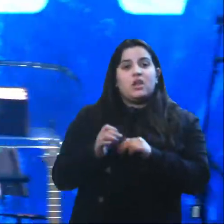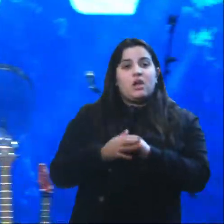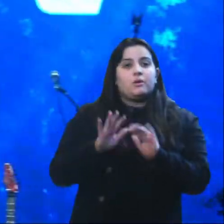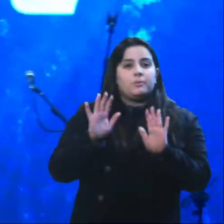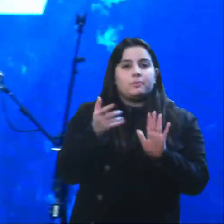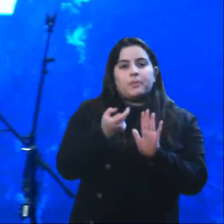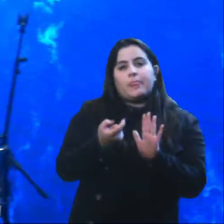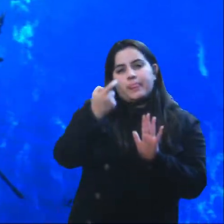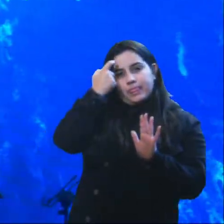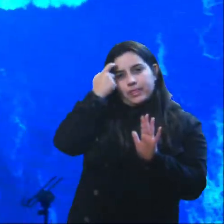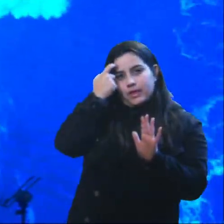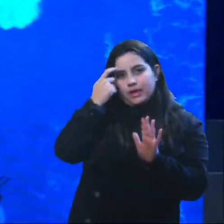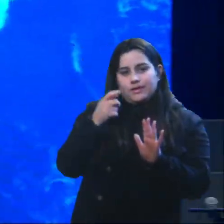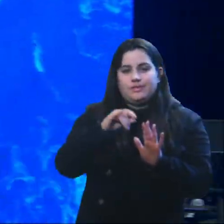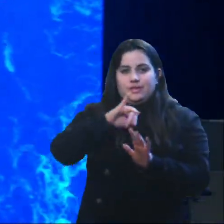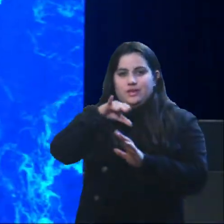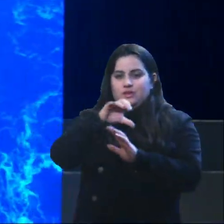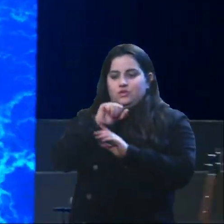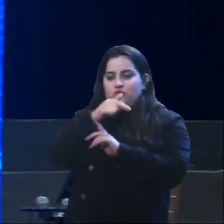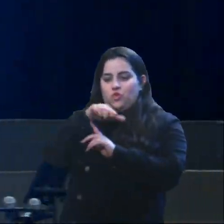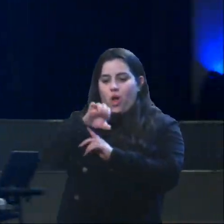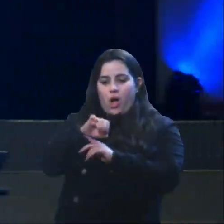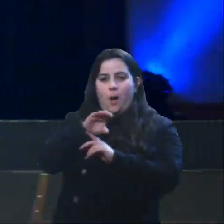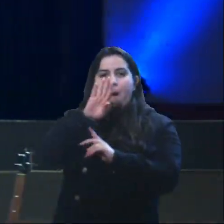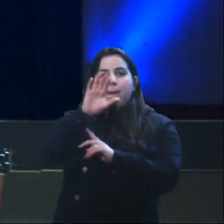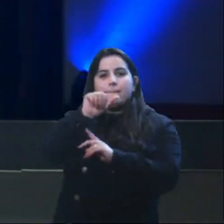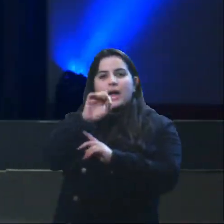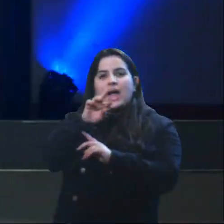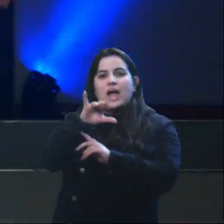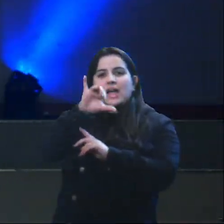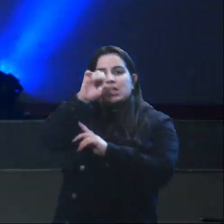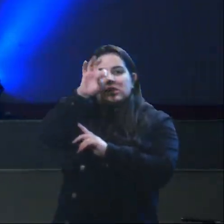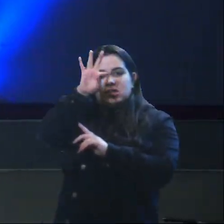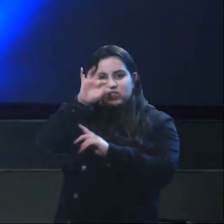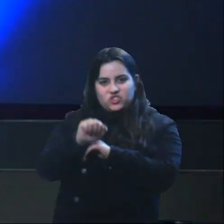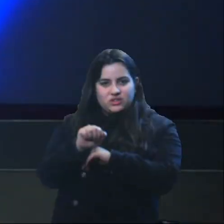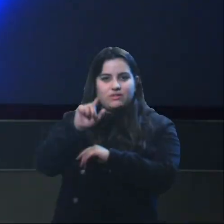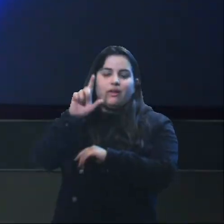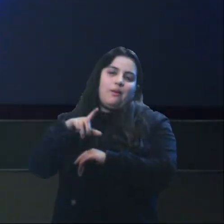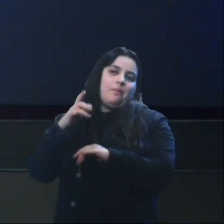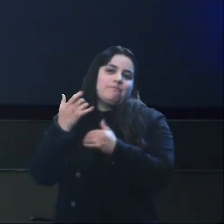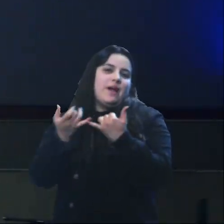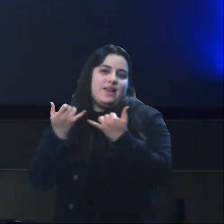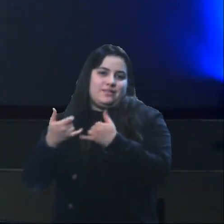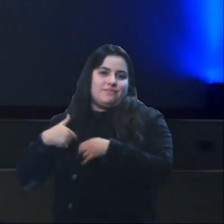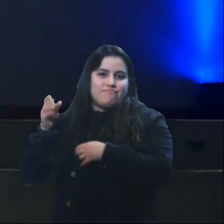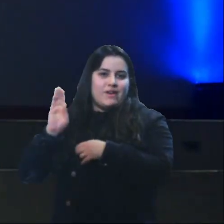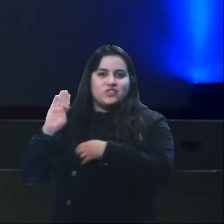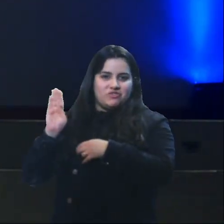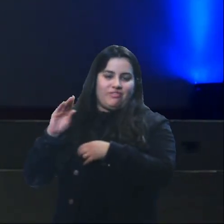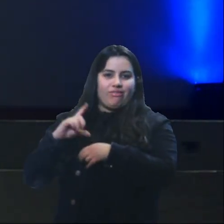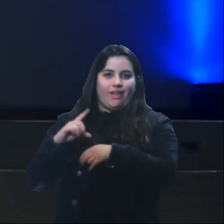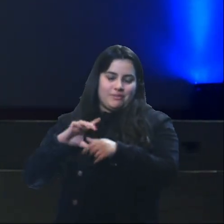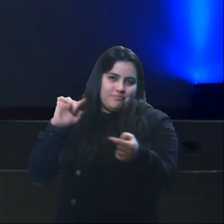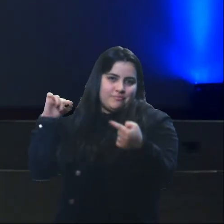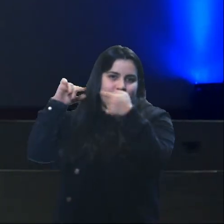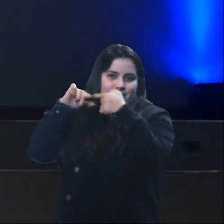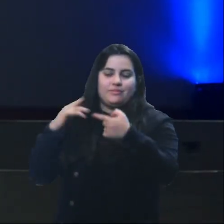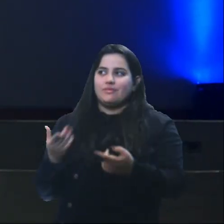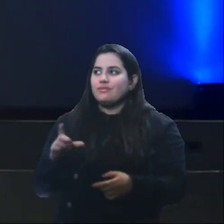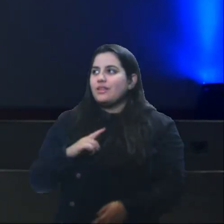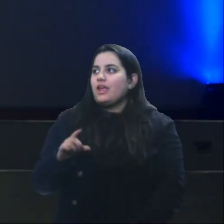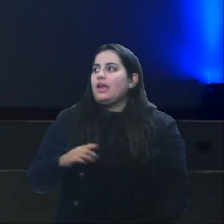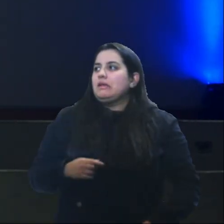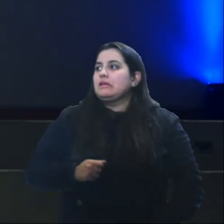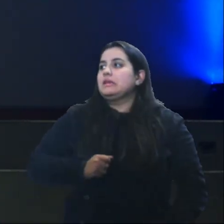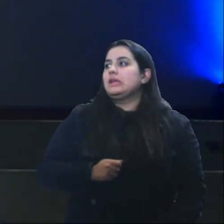Batista, por isso que o nome dele é Batista, e sim, tem a ver com a nossa denominação Batista, tá? Ele